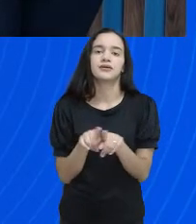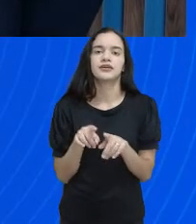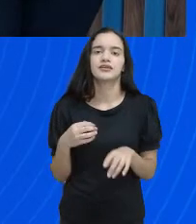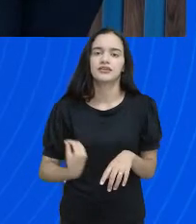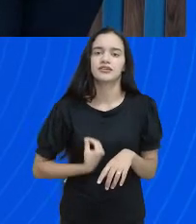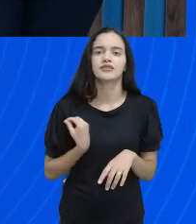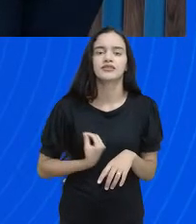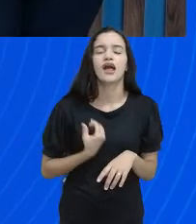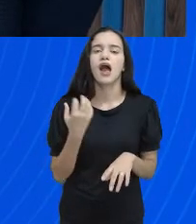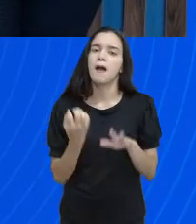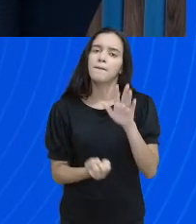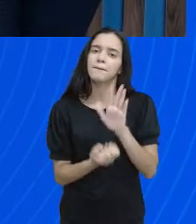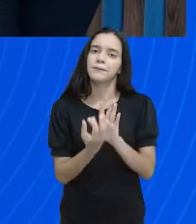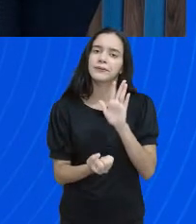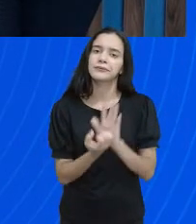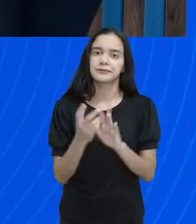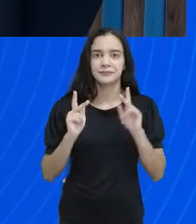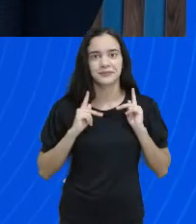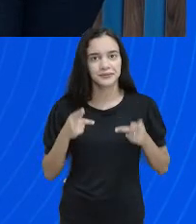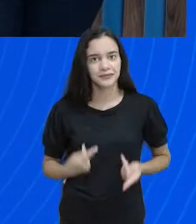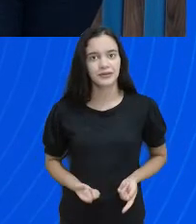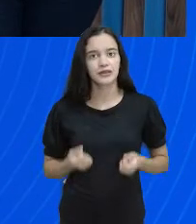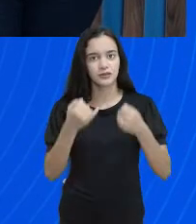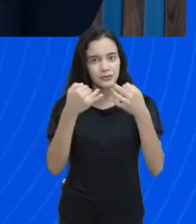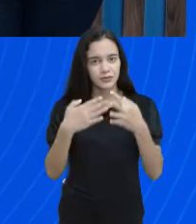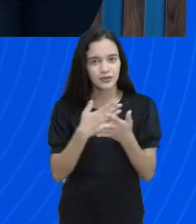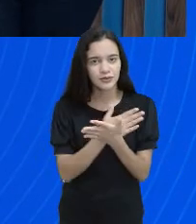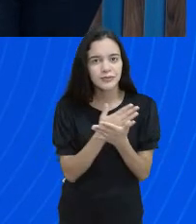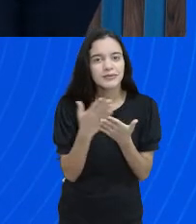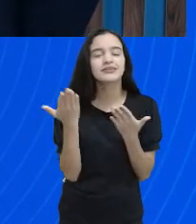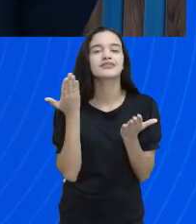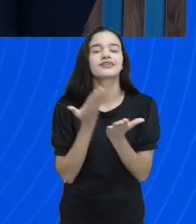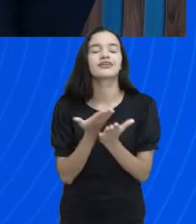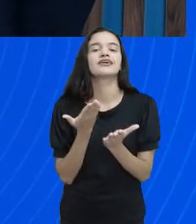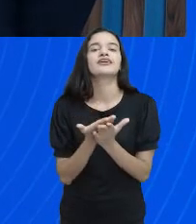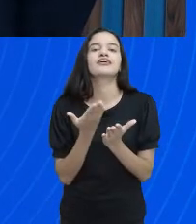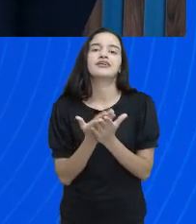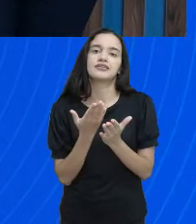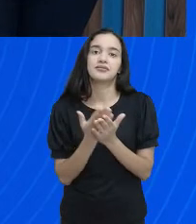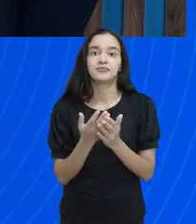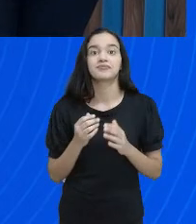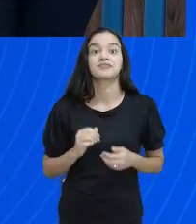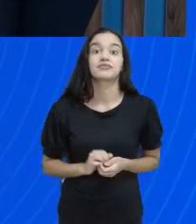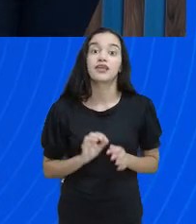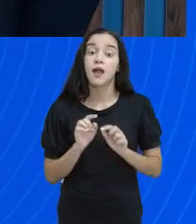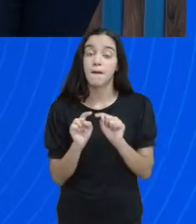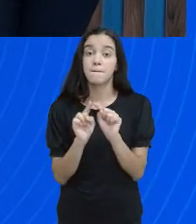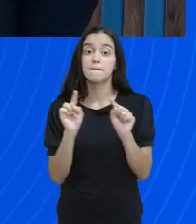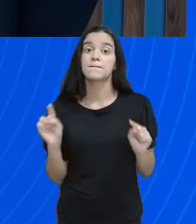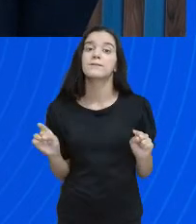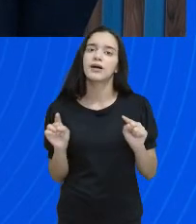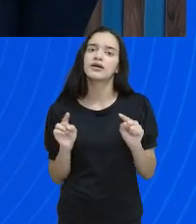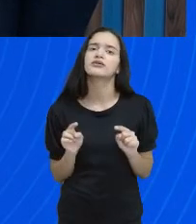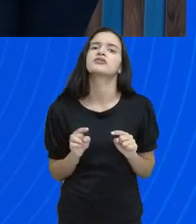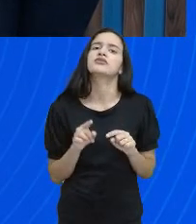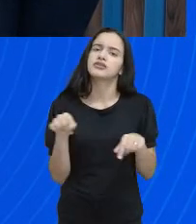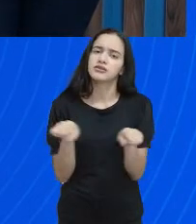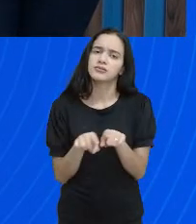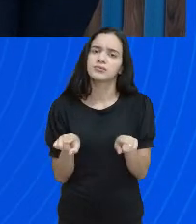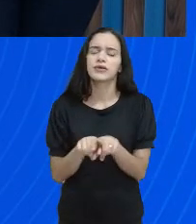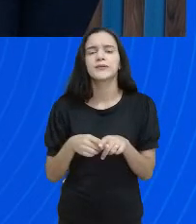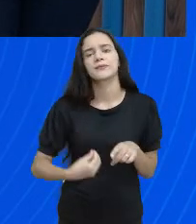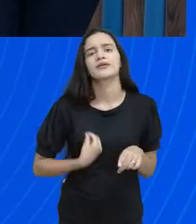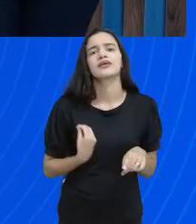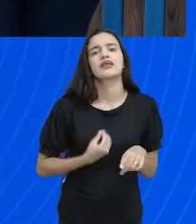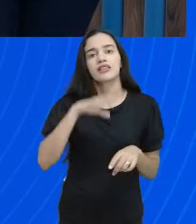são produzidos, né, pelo homem, como eu falei para vocês no início da aula, são elementos sintéticos, mas estão também presentes na